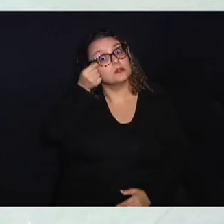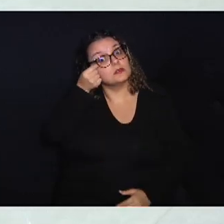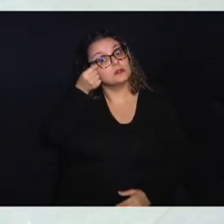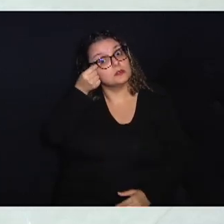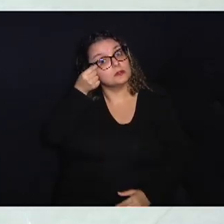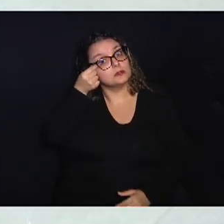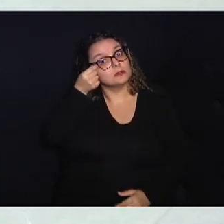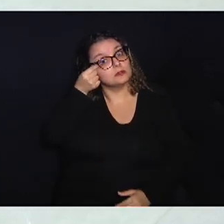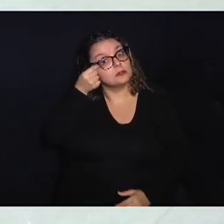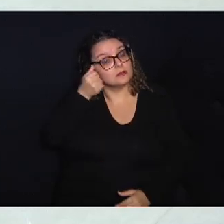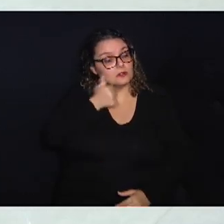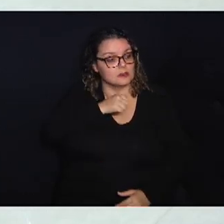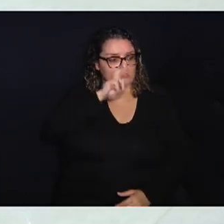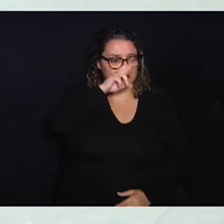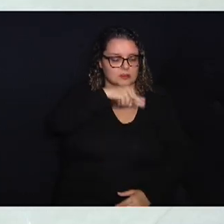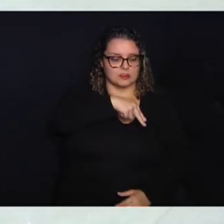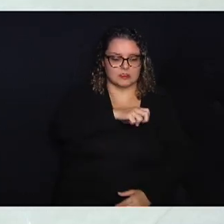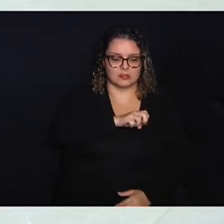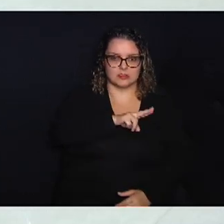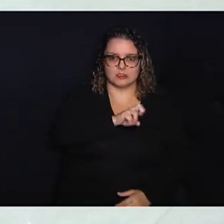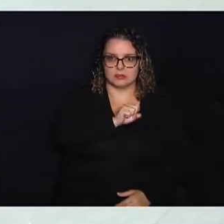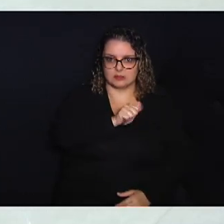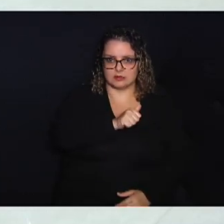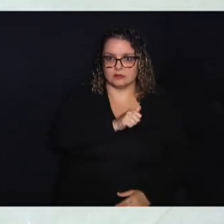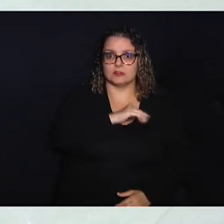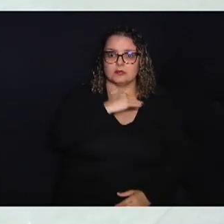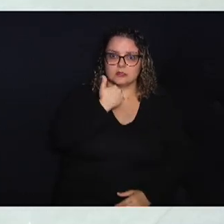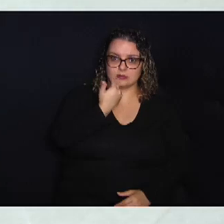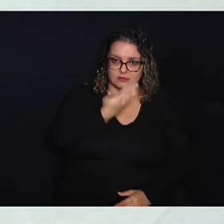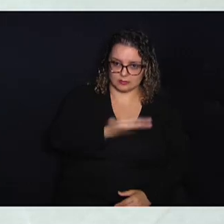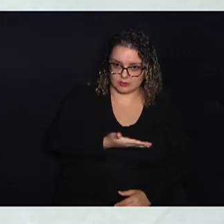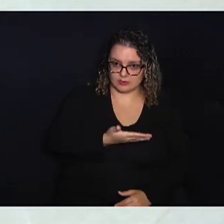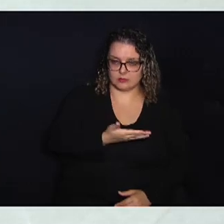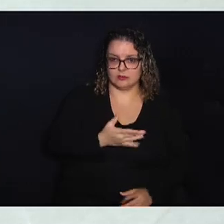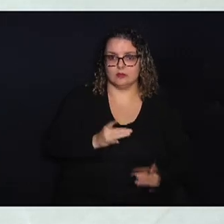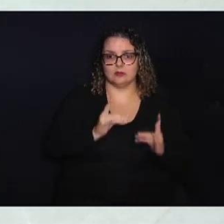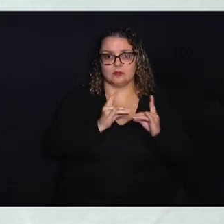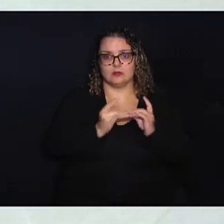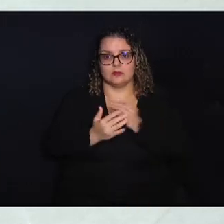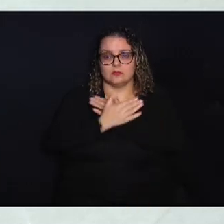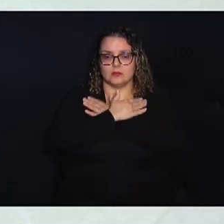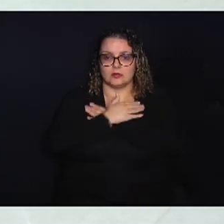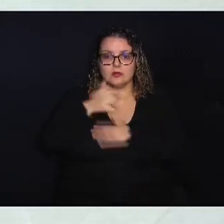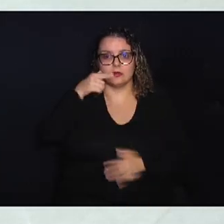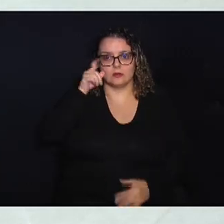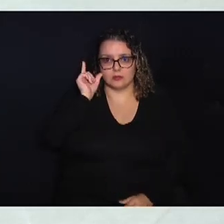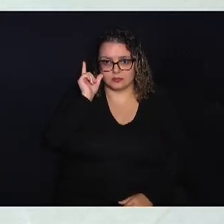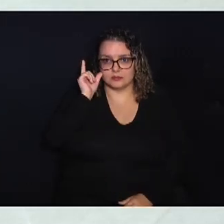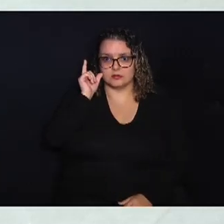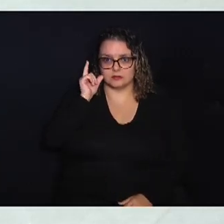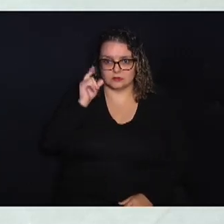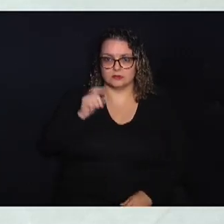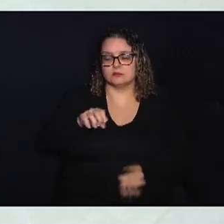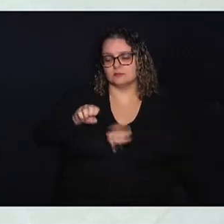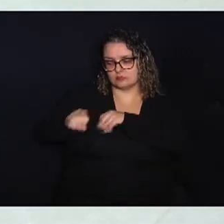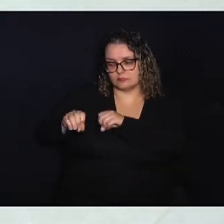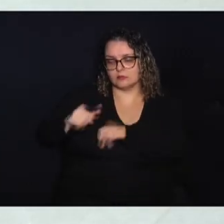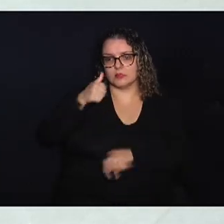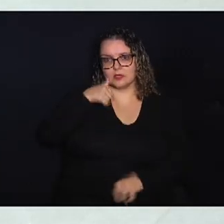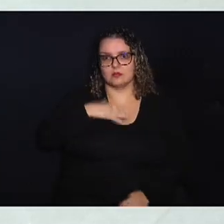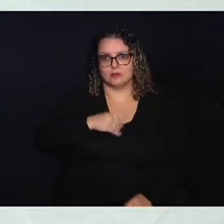Neuza Maria Jordão Martinez, que faleceu, que foi sepultada no dia de ontem, deu uma boa educação para sua